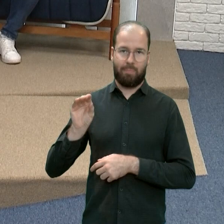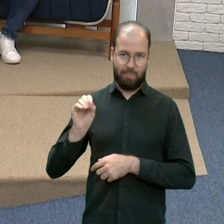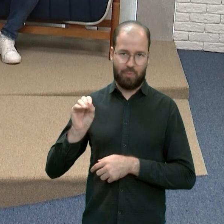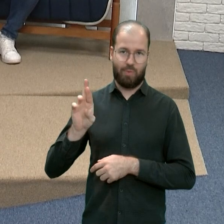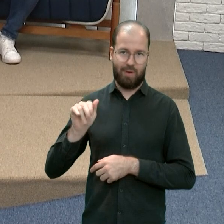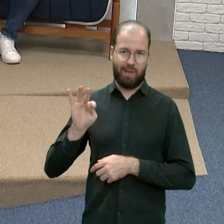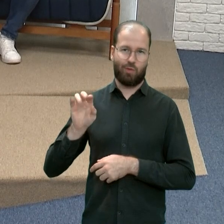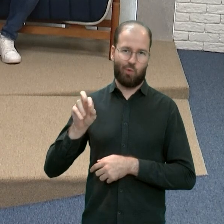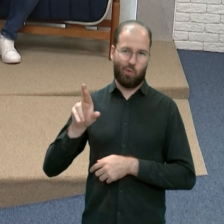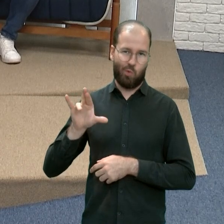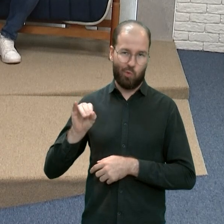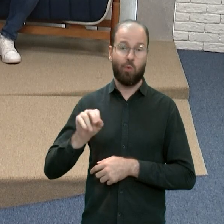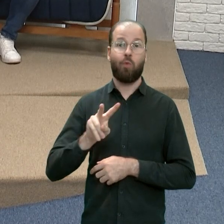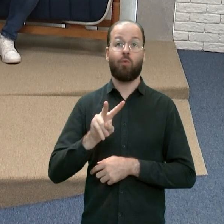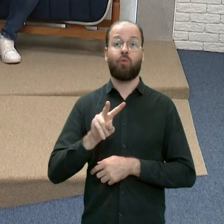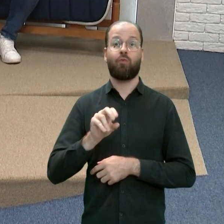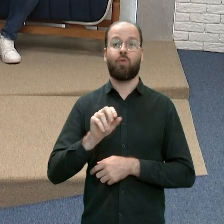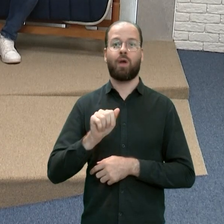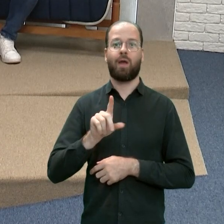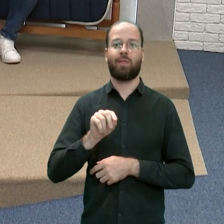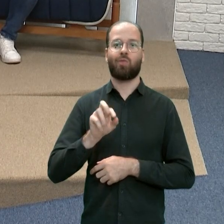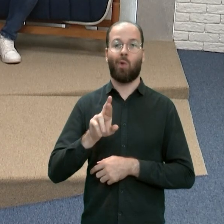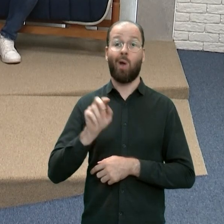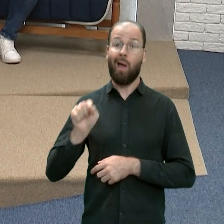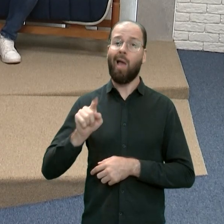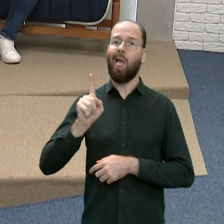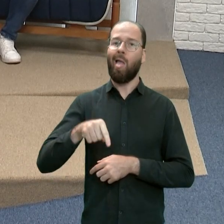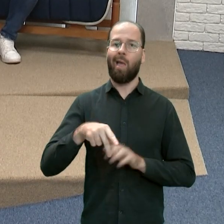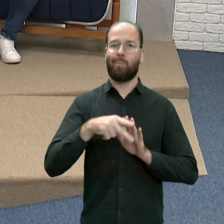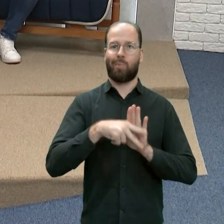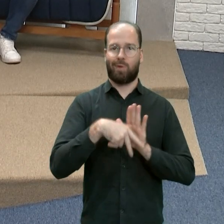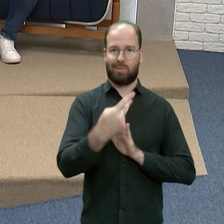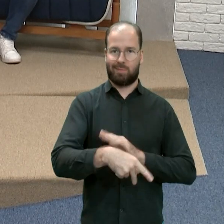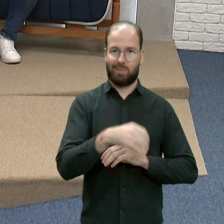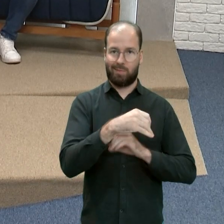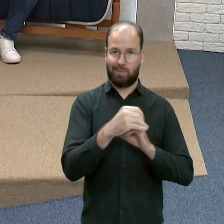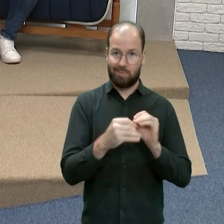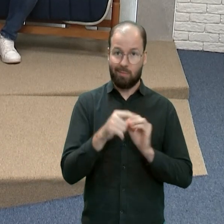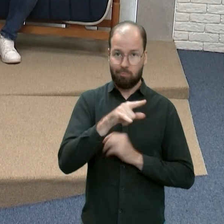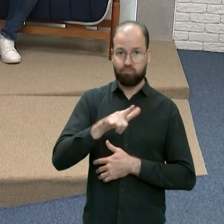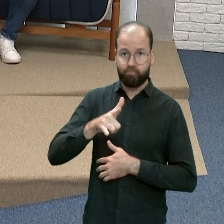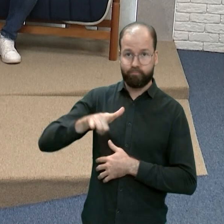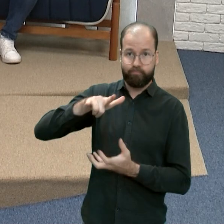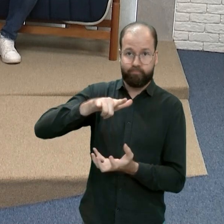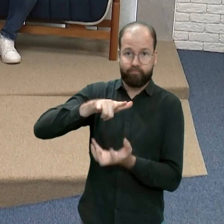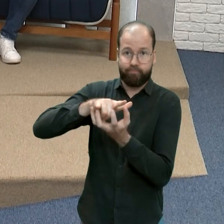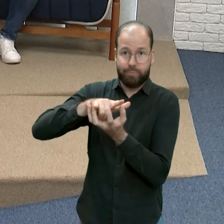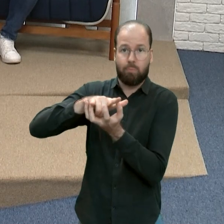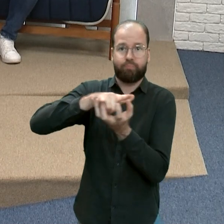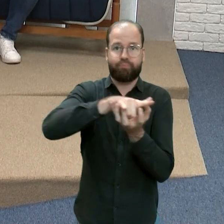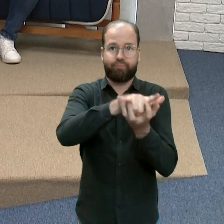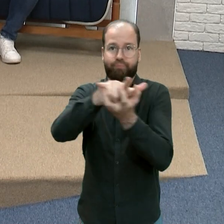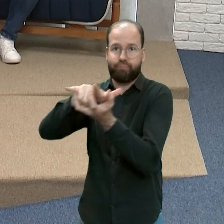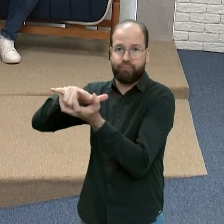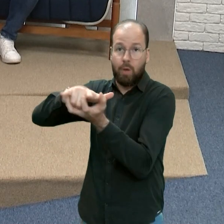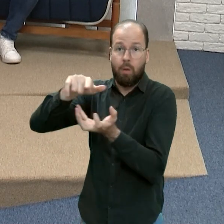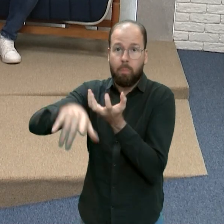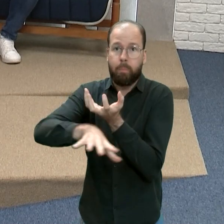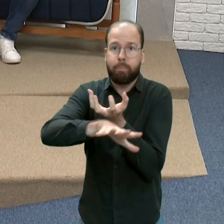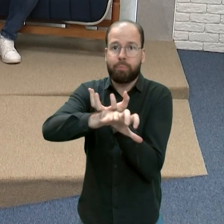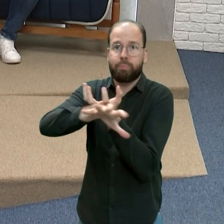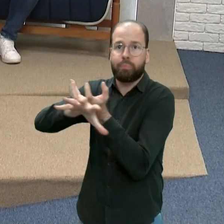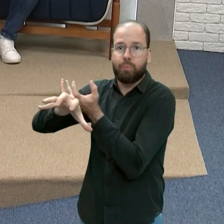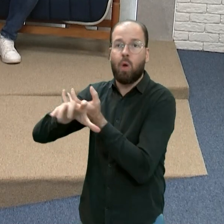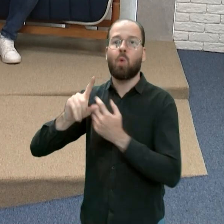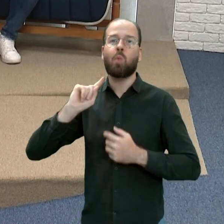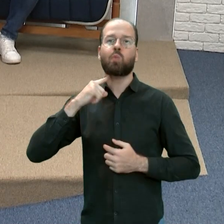aqui da Universidade Federal que capta toda a questão de poluidores, né, no ar. Nós